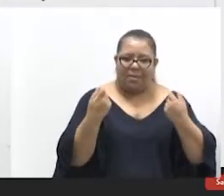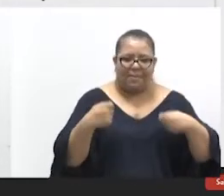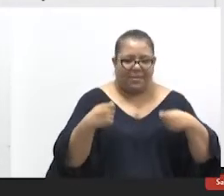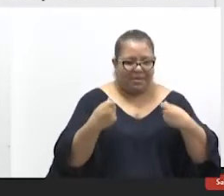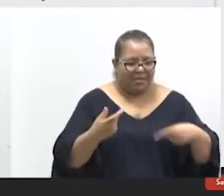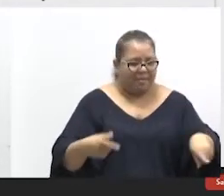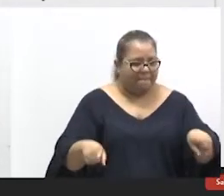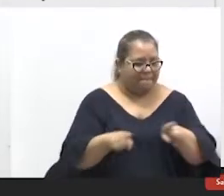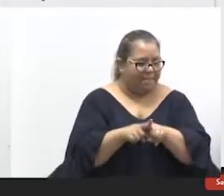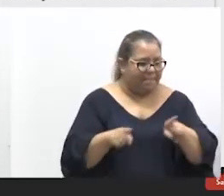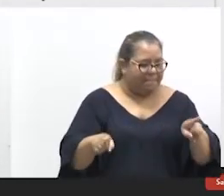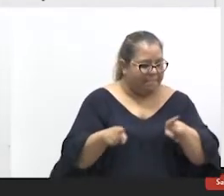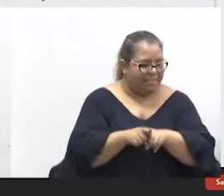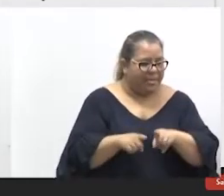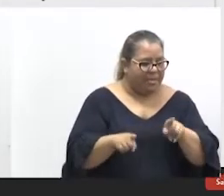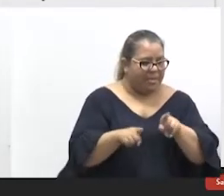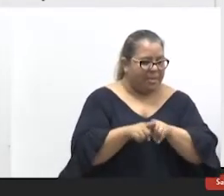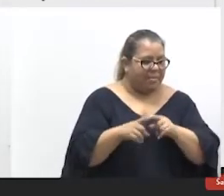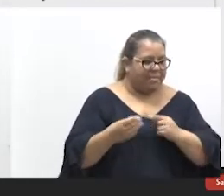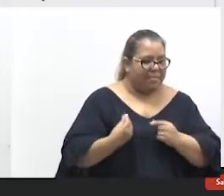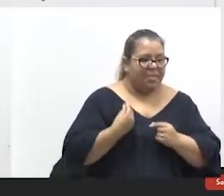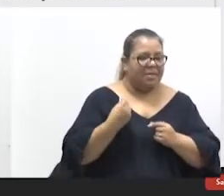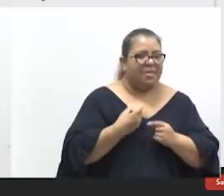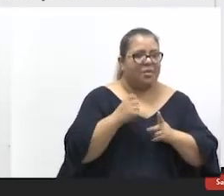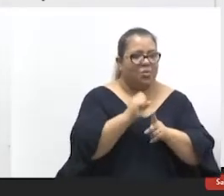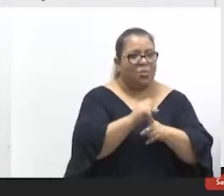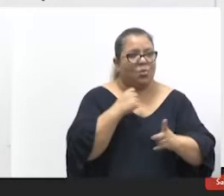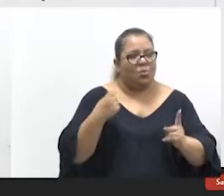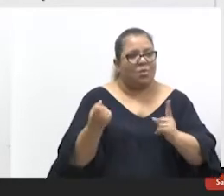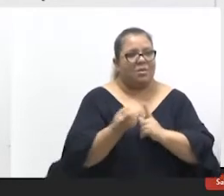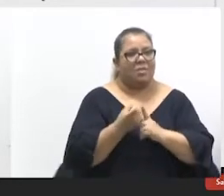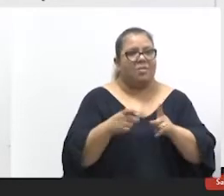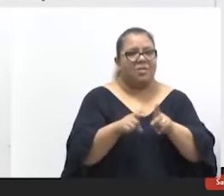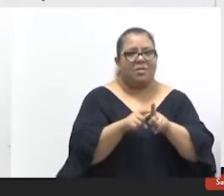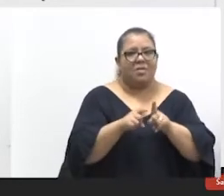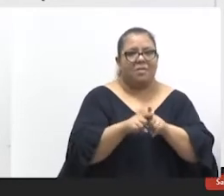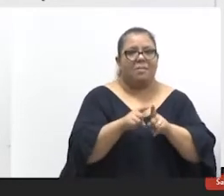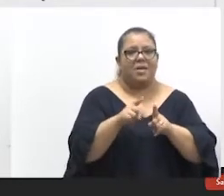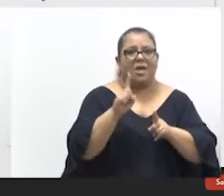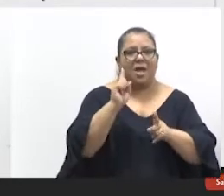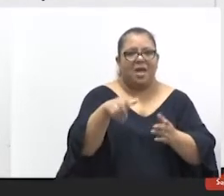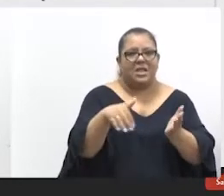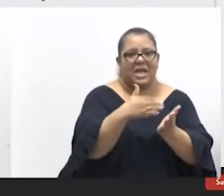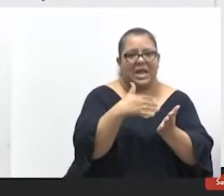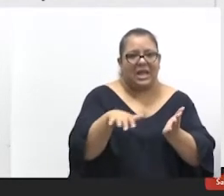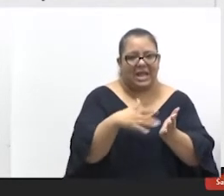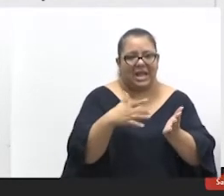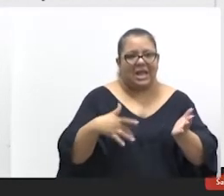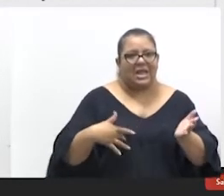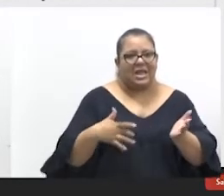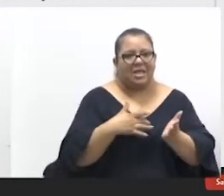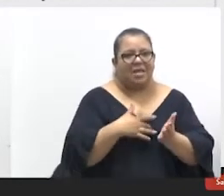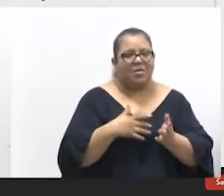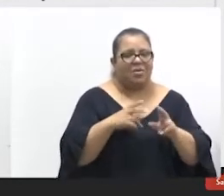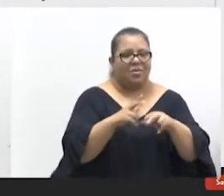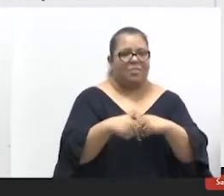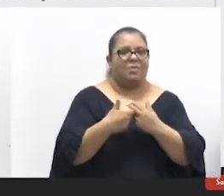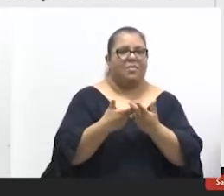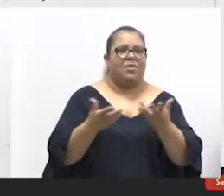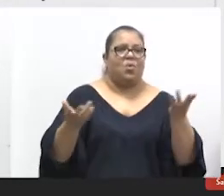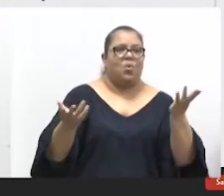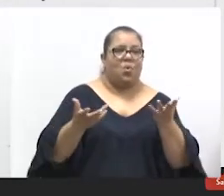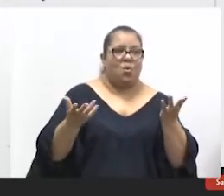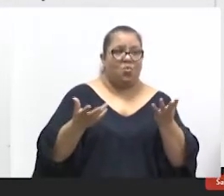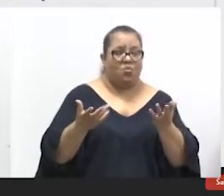espaços, né, com participação social e nos espaços da instância do SUS, né, que são as comissões intergestoras, a comissão